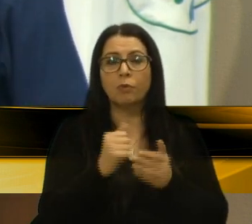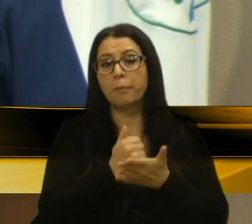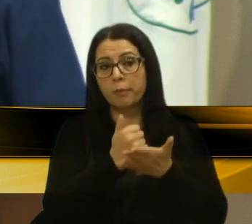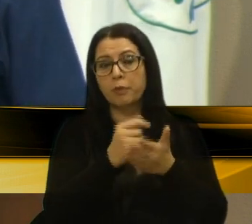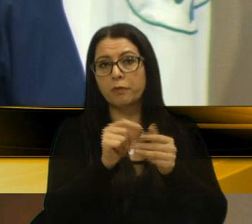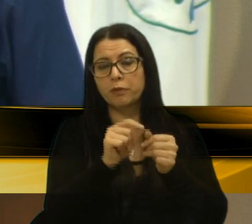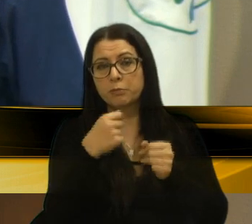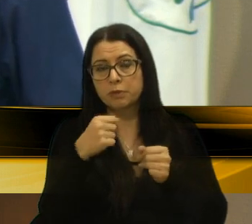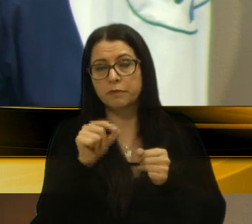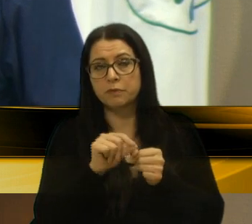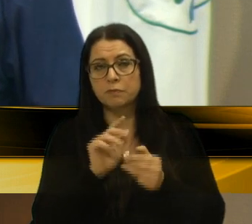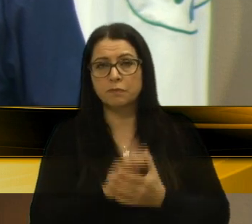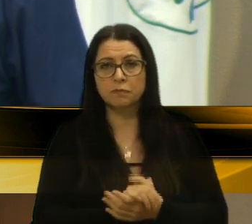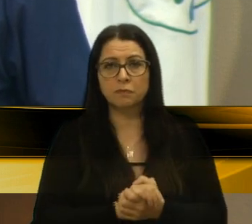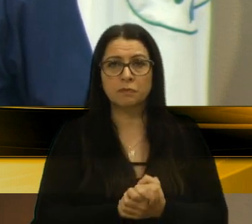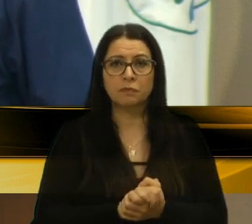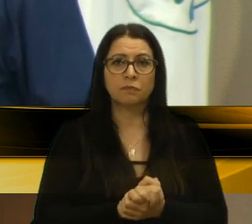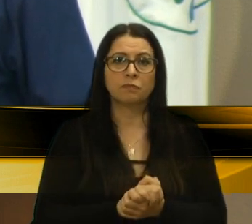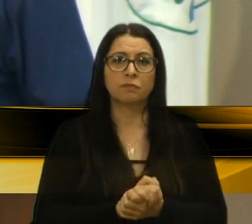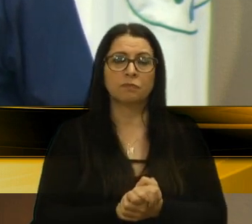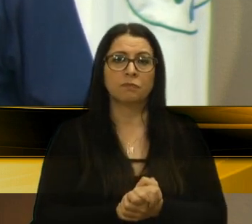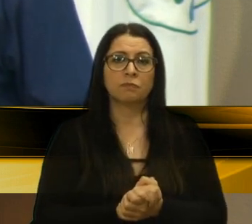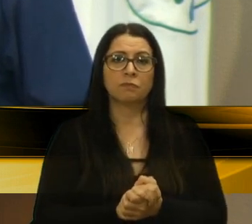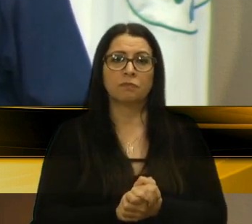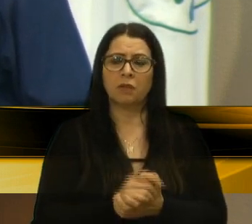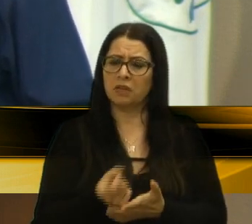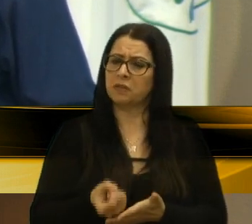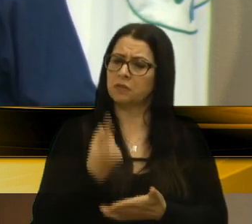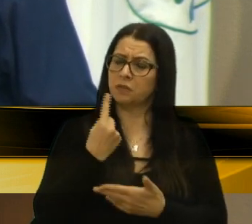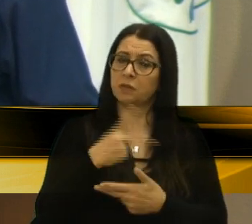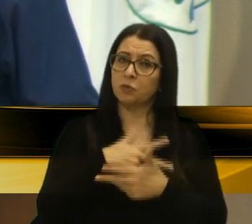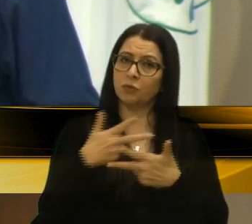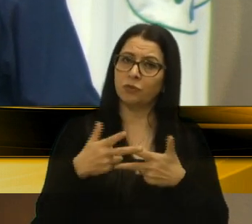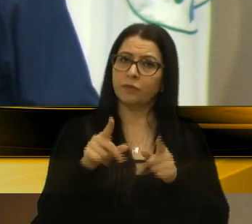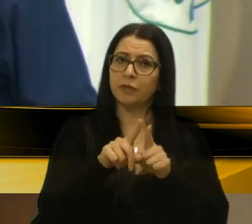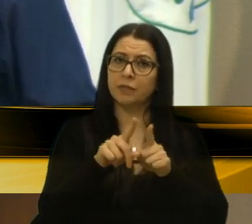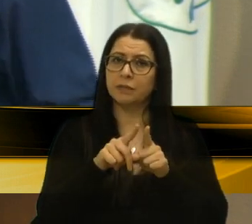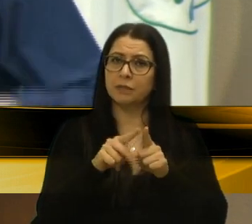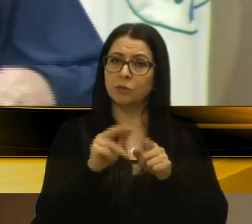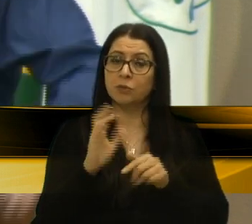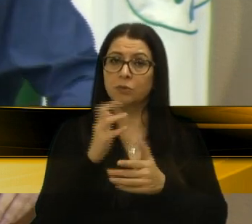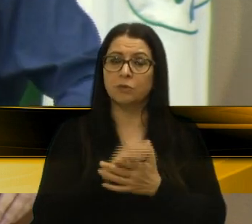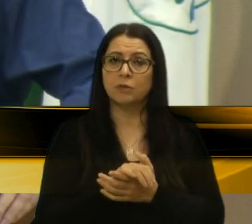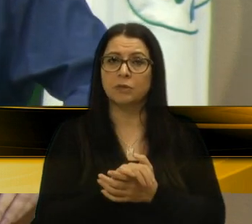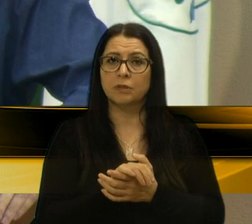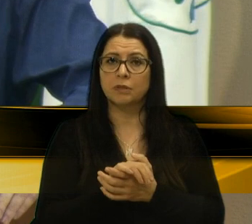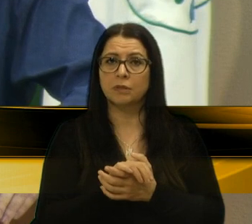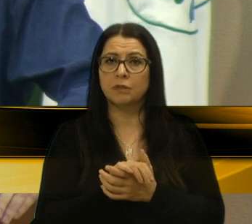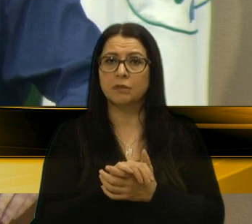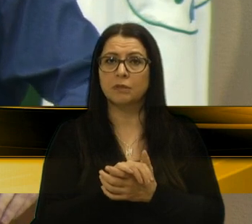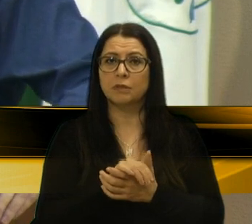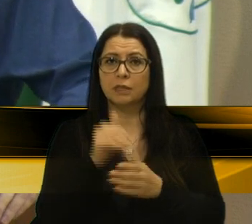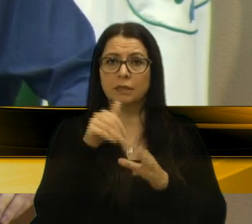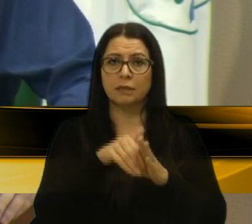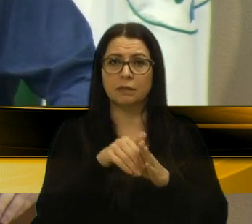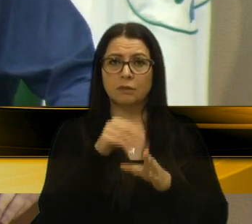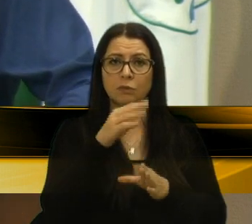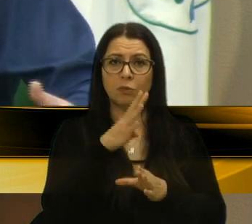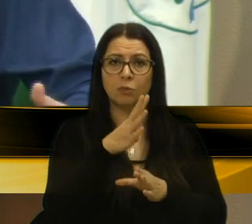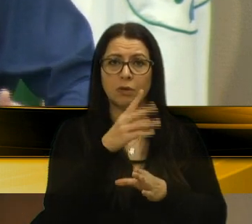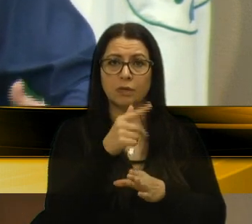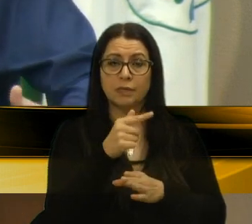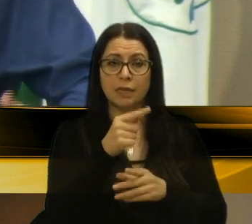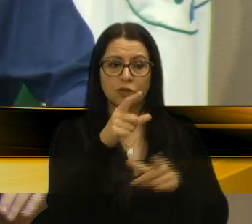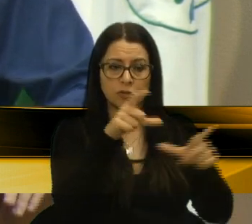for necessário. É estranho que diversos casos que aconteceram dentro desses 47